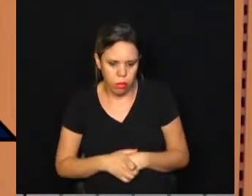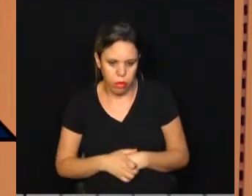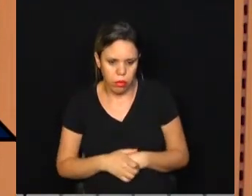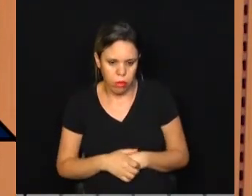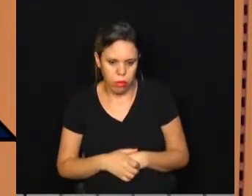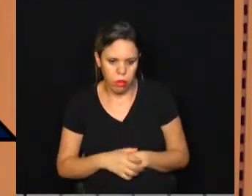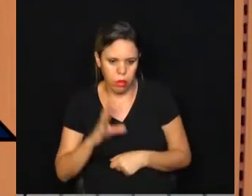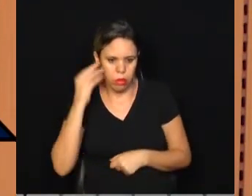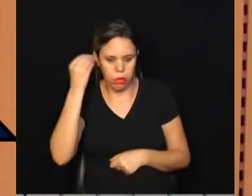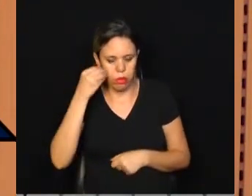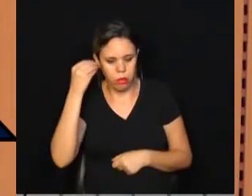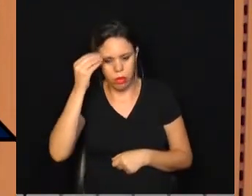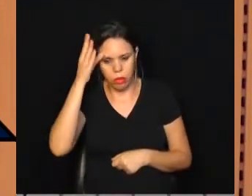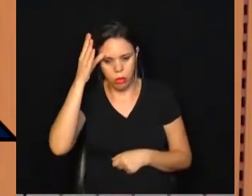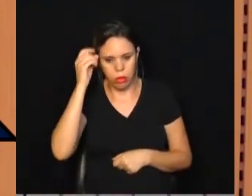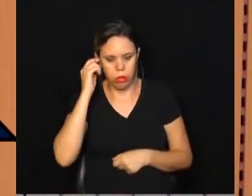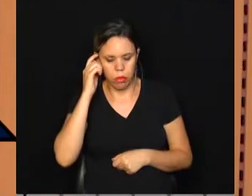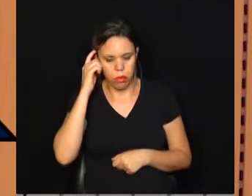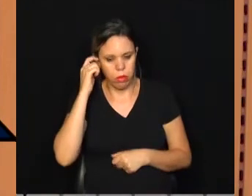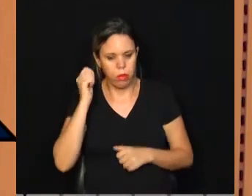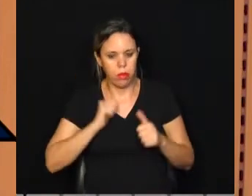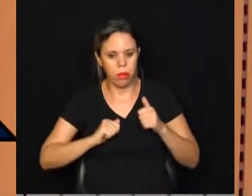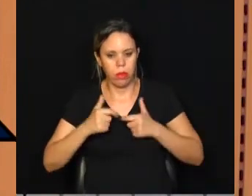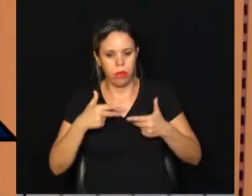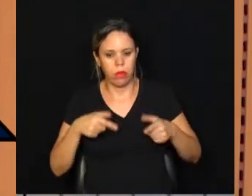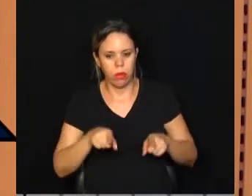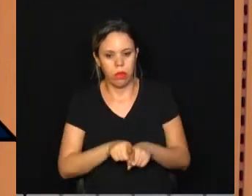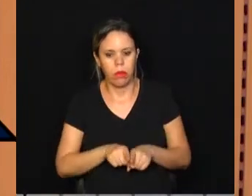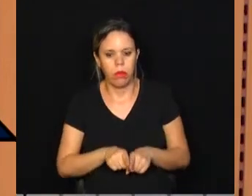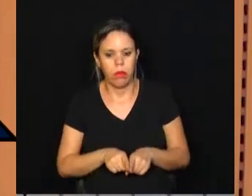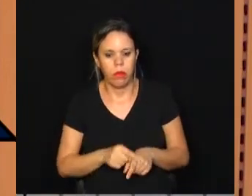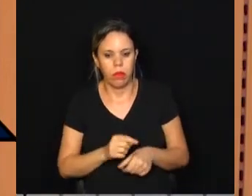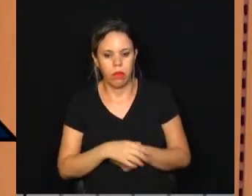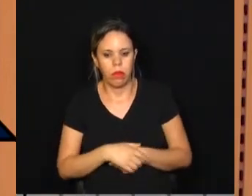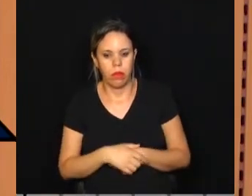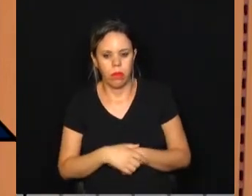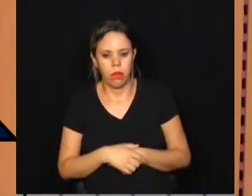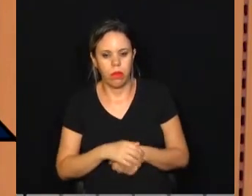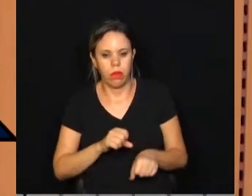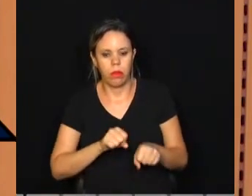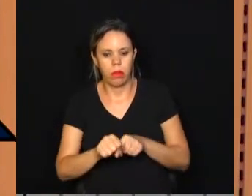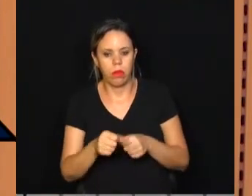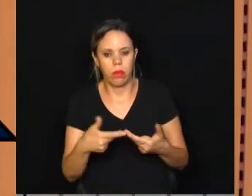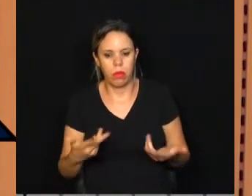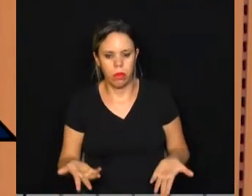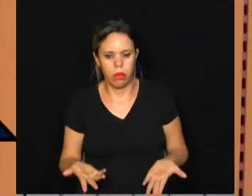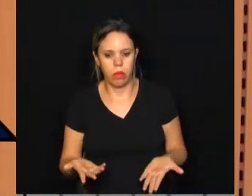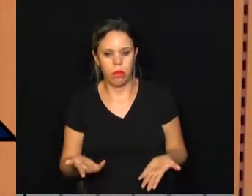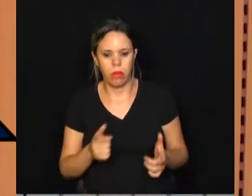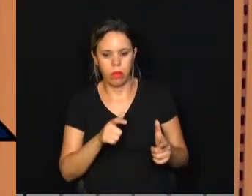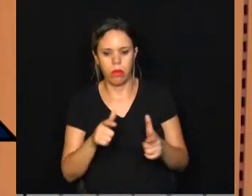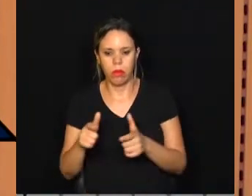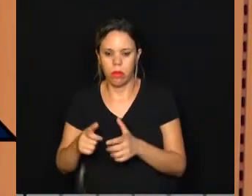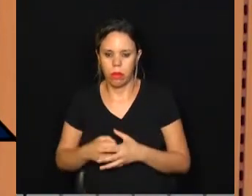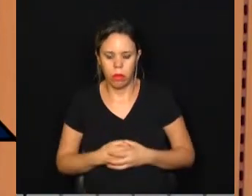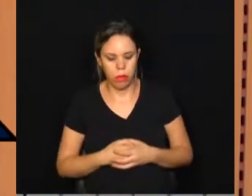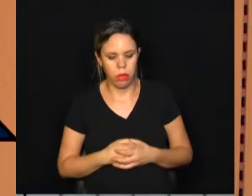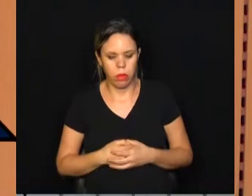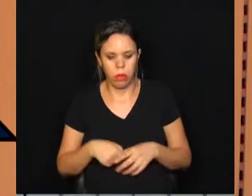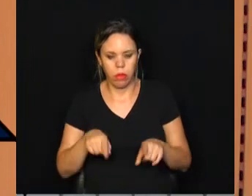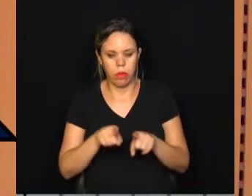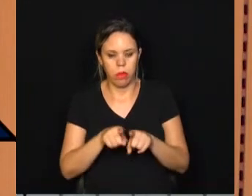seu conhecimento, sua ancestralidade, a sua formação naquele espaço, como